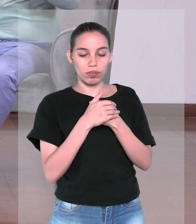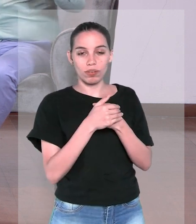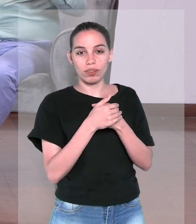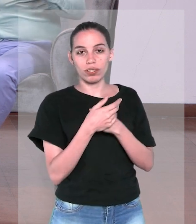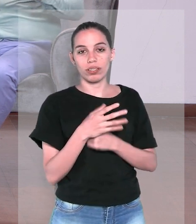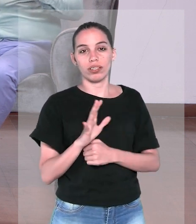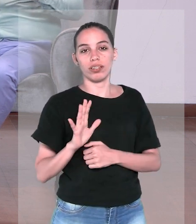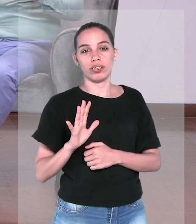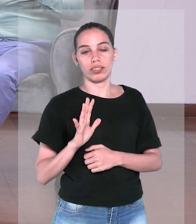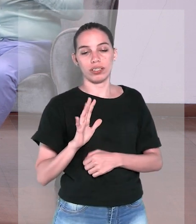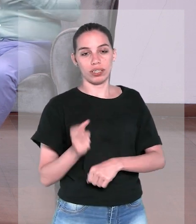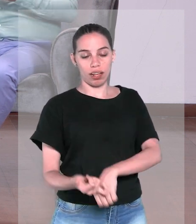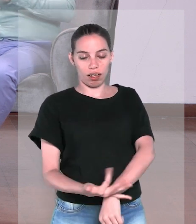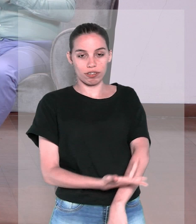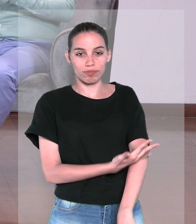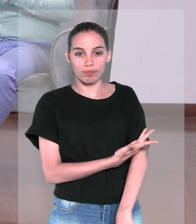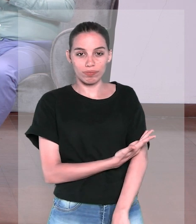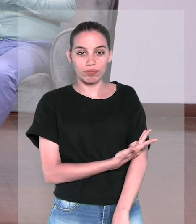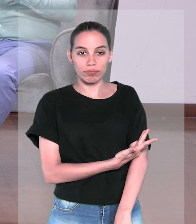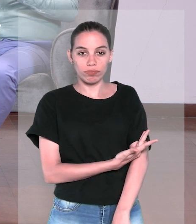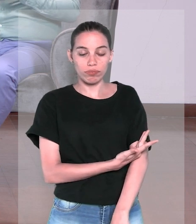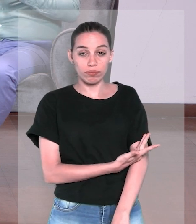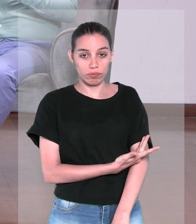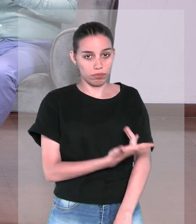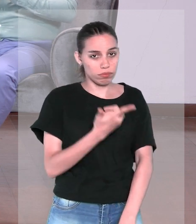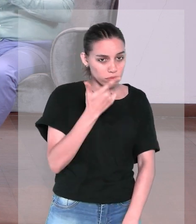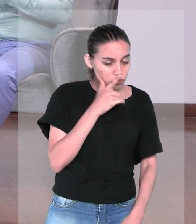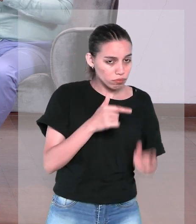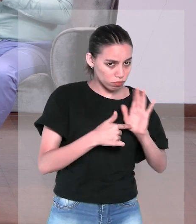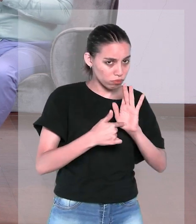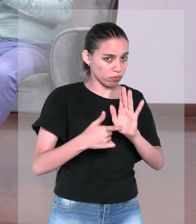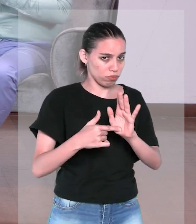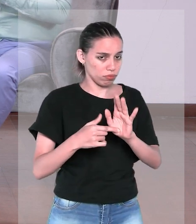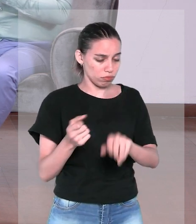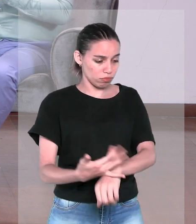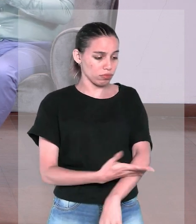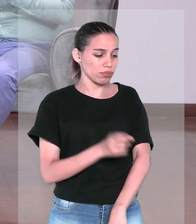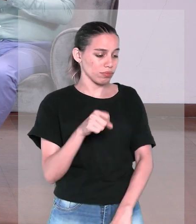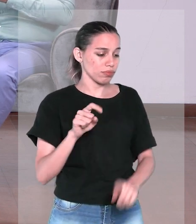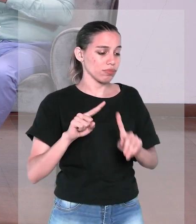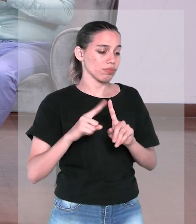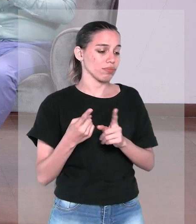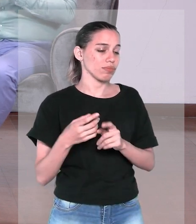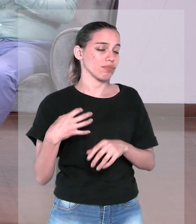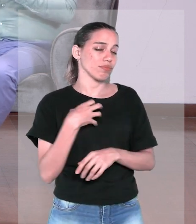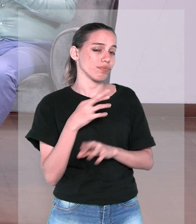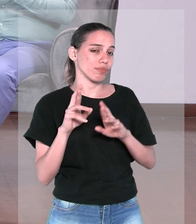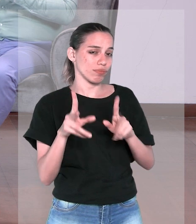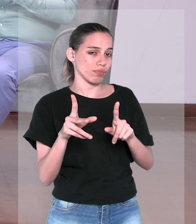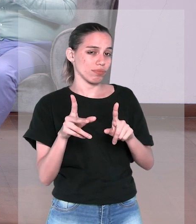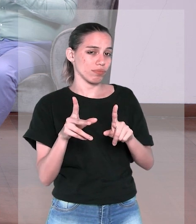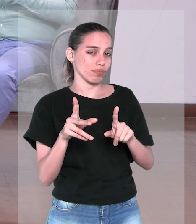não são discutidas na escola. Obviamente que isso gerou uma série de dificuldades de como é que eu lido com